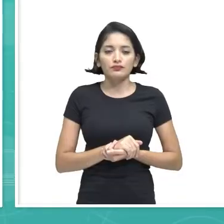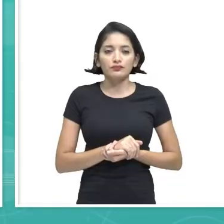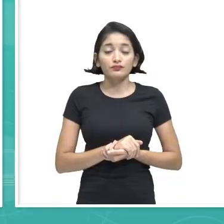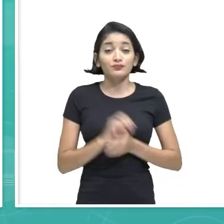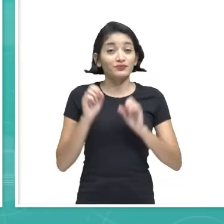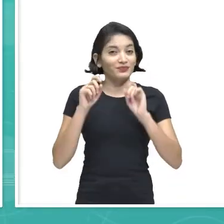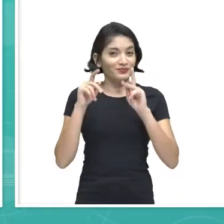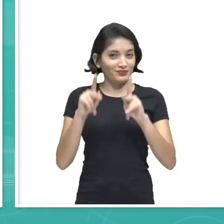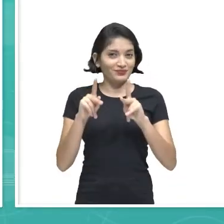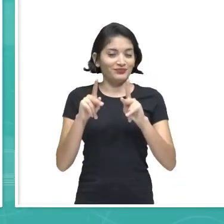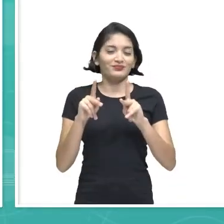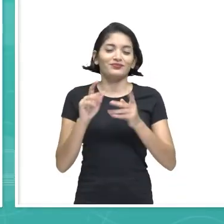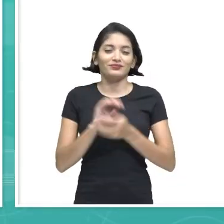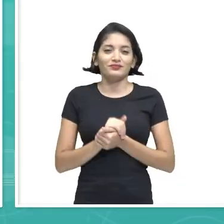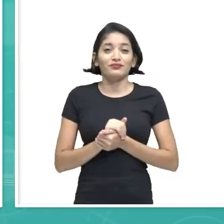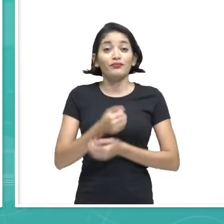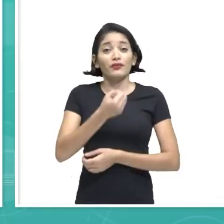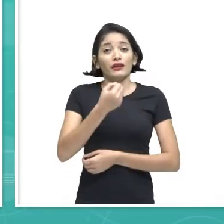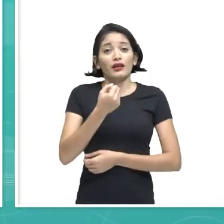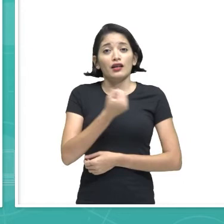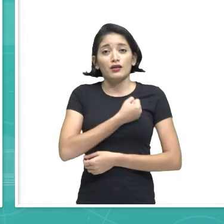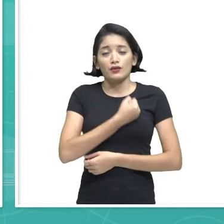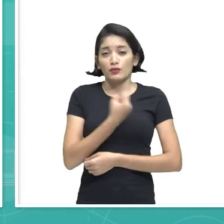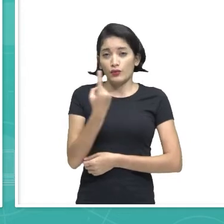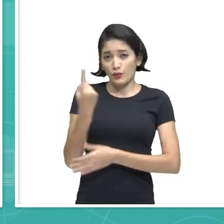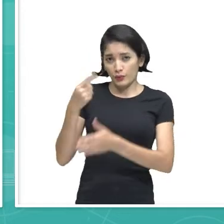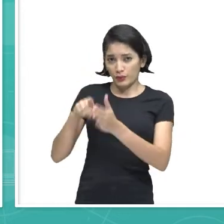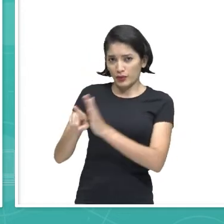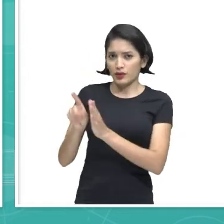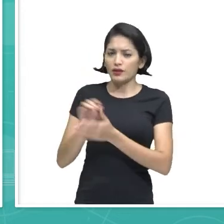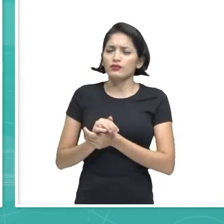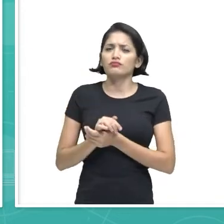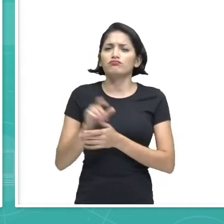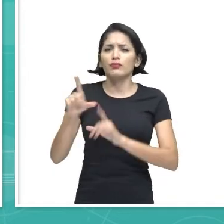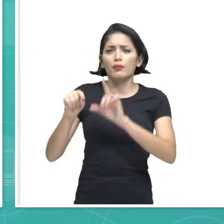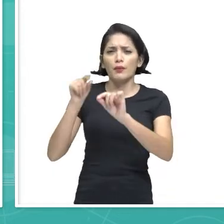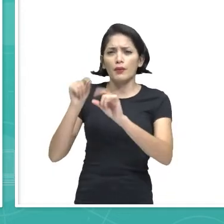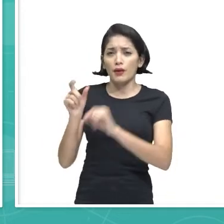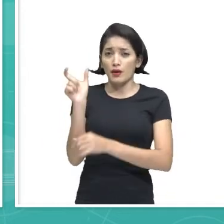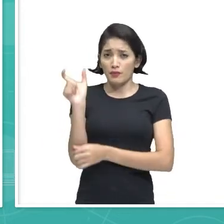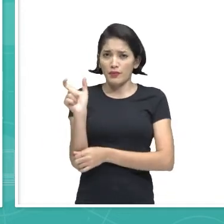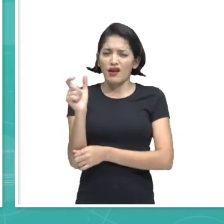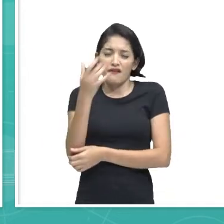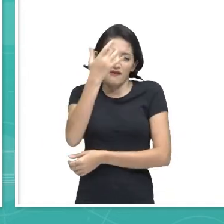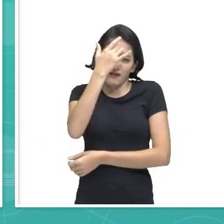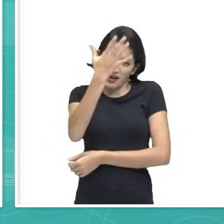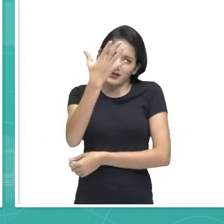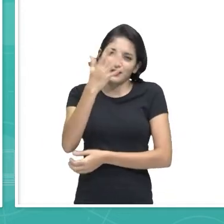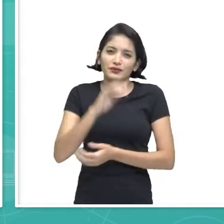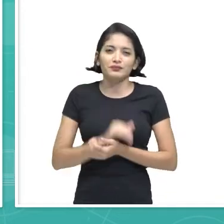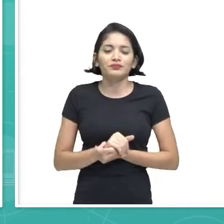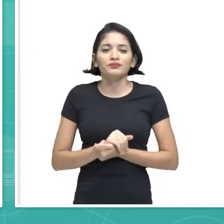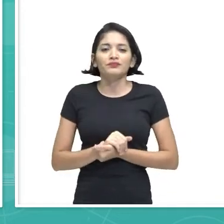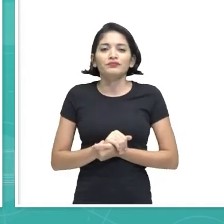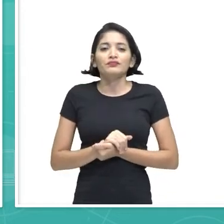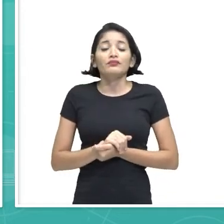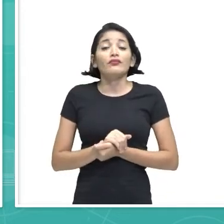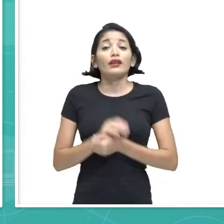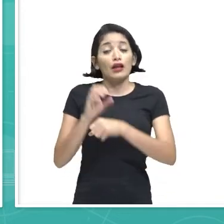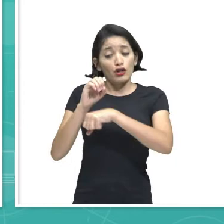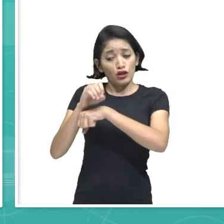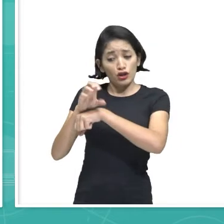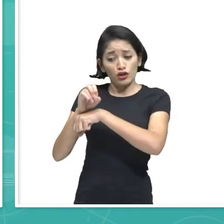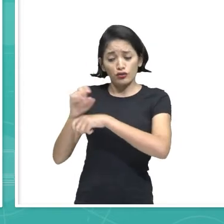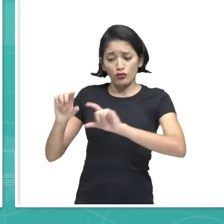Muito bem, turmas, questão 1. É um caça-palavras. Essa atividade está muito fácil. A partir das dicas